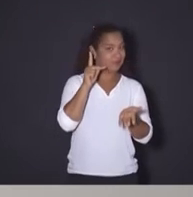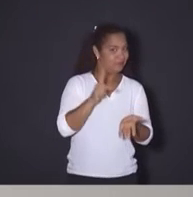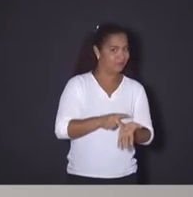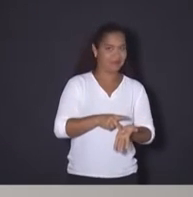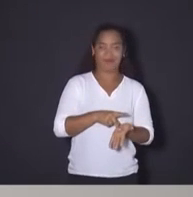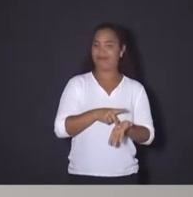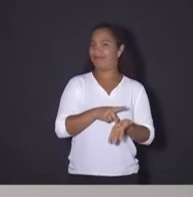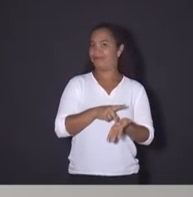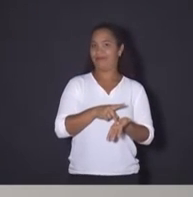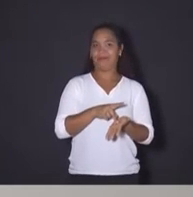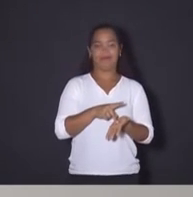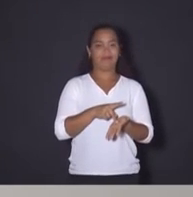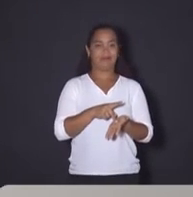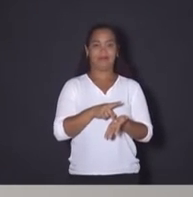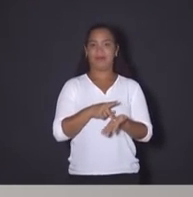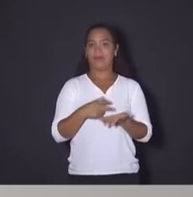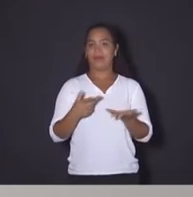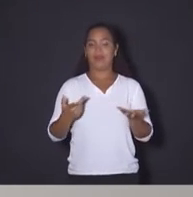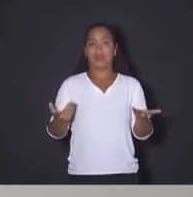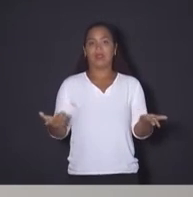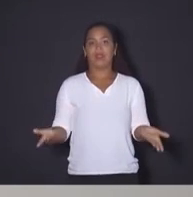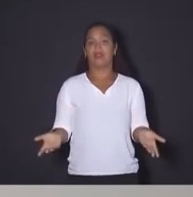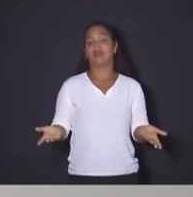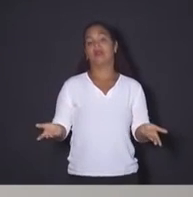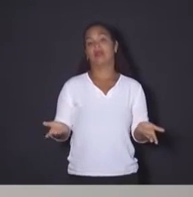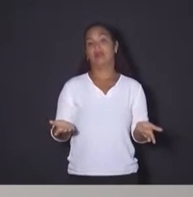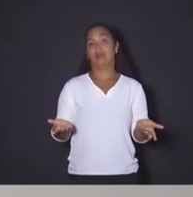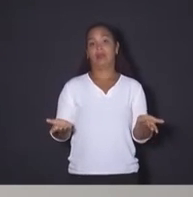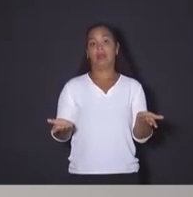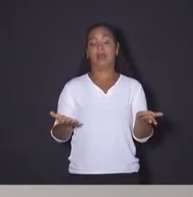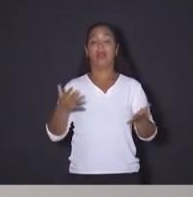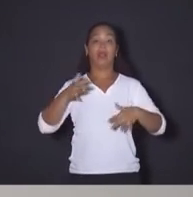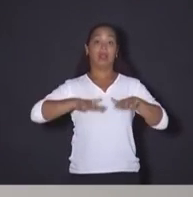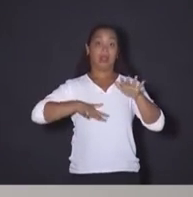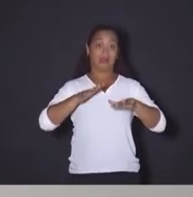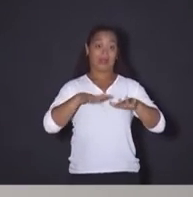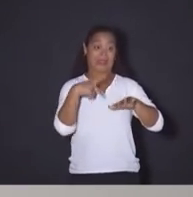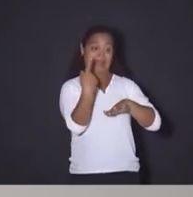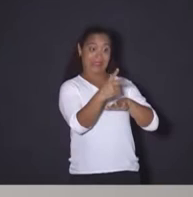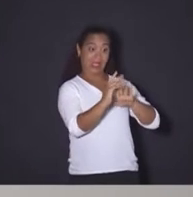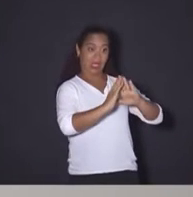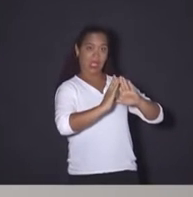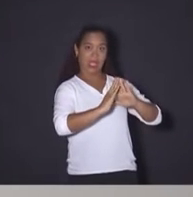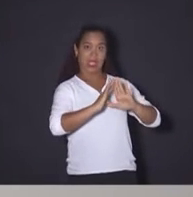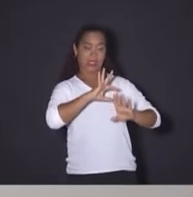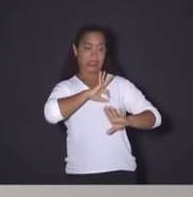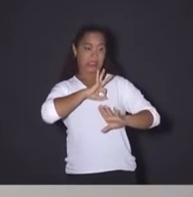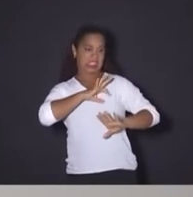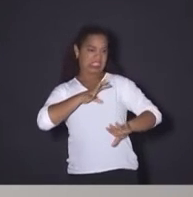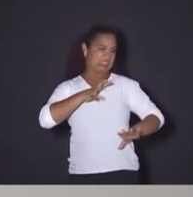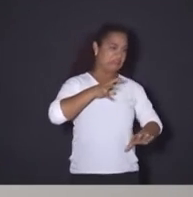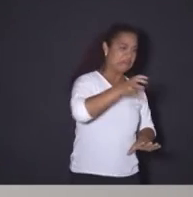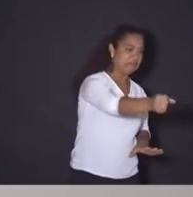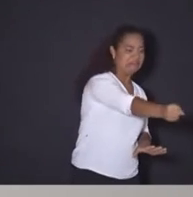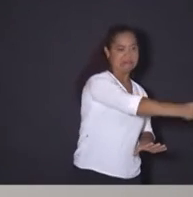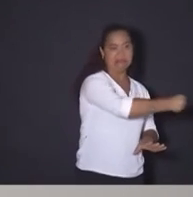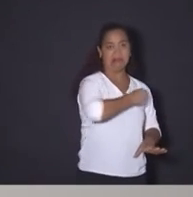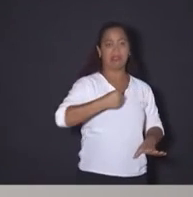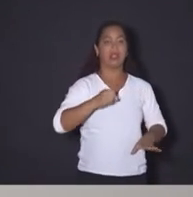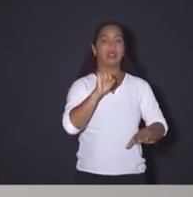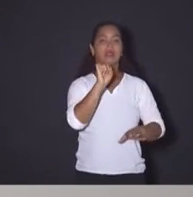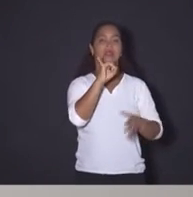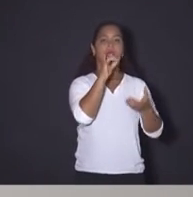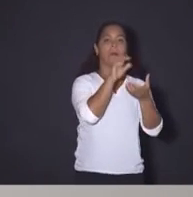não num mas e mesmo quando as suas casas foram invadidas se os seus companheiros se os seus filhos